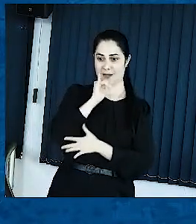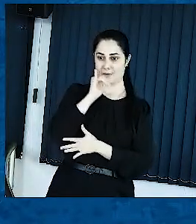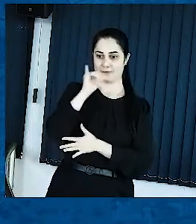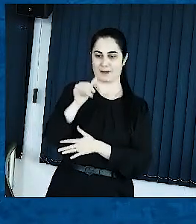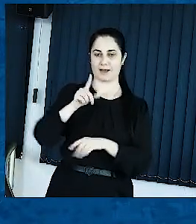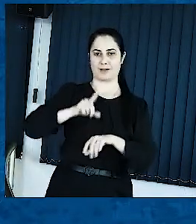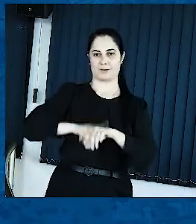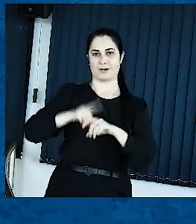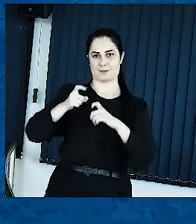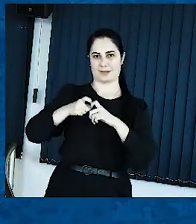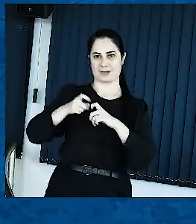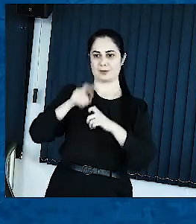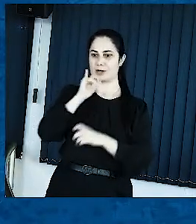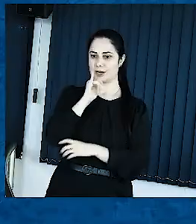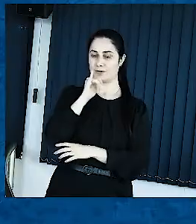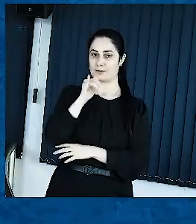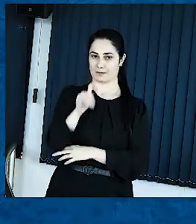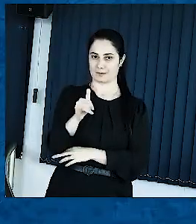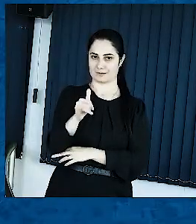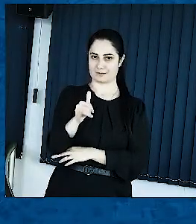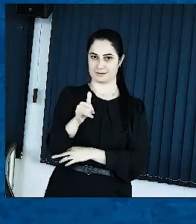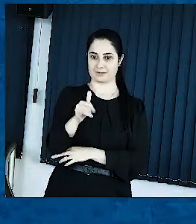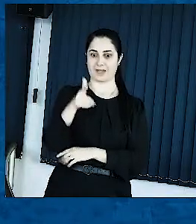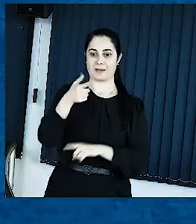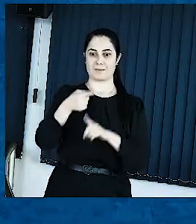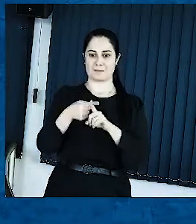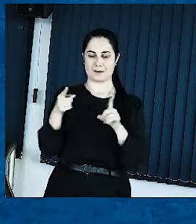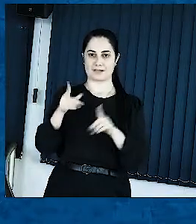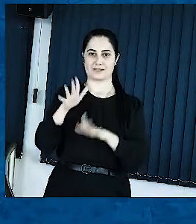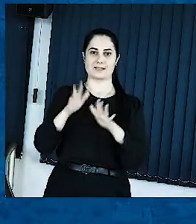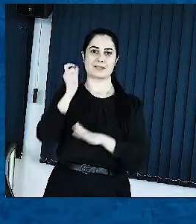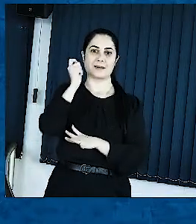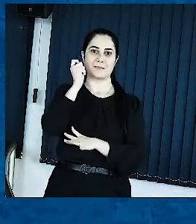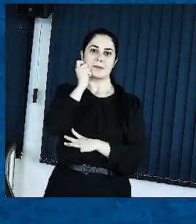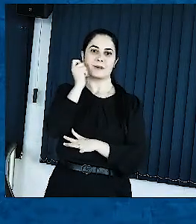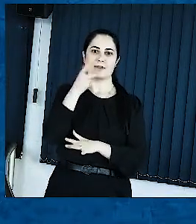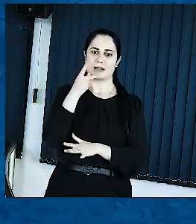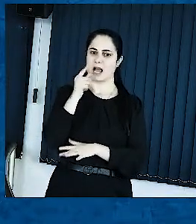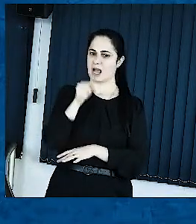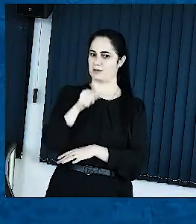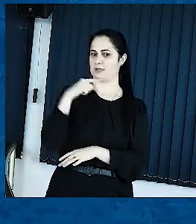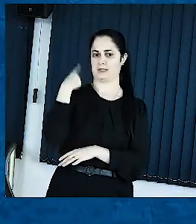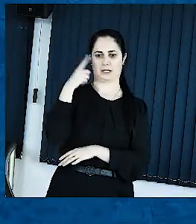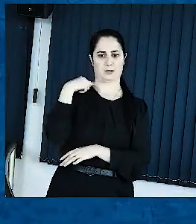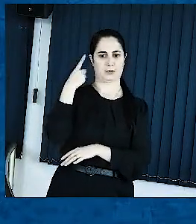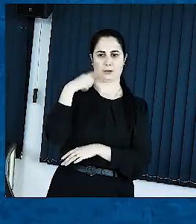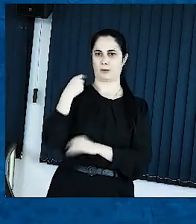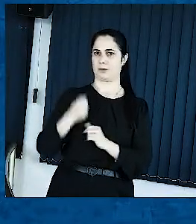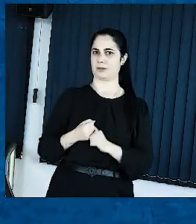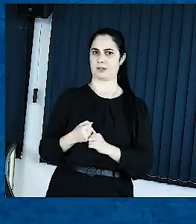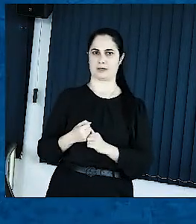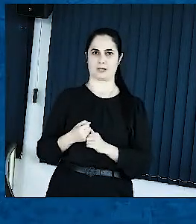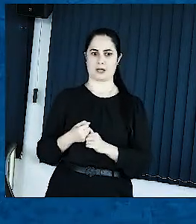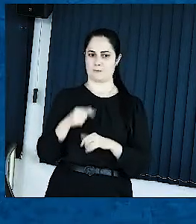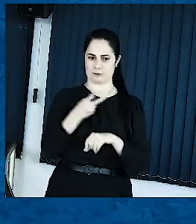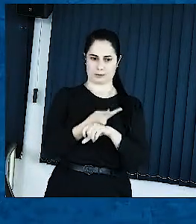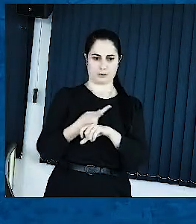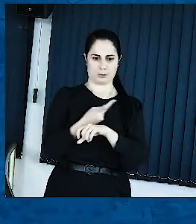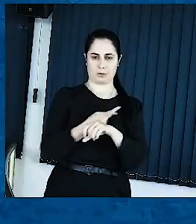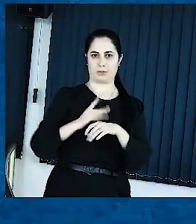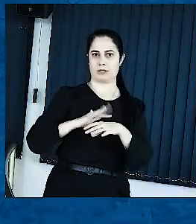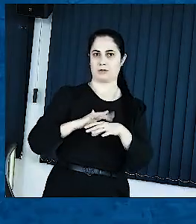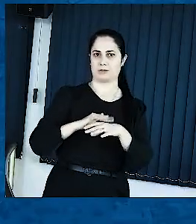na consulta. E muitas vezes ela escuta que ela está ficando louca, que ela está procurando doença